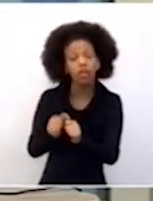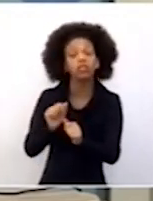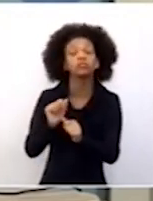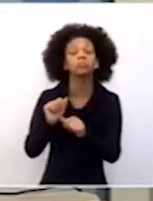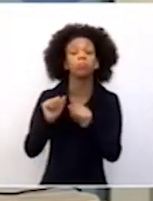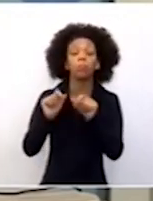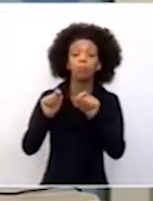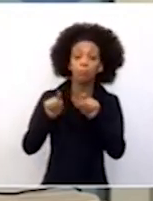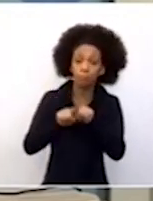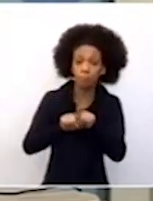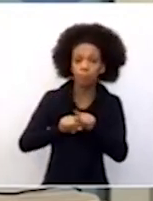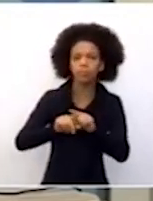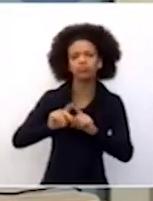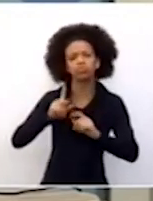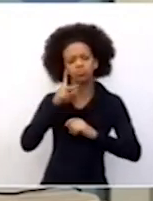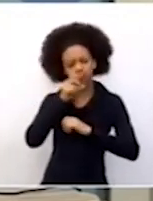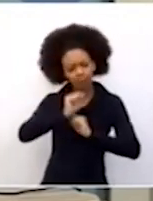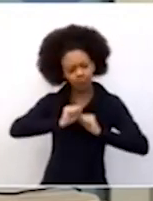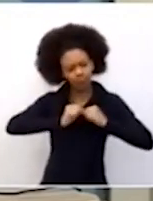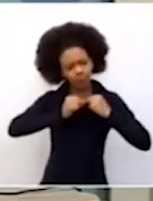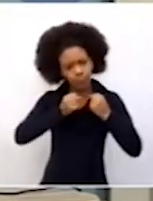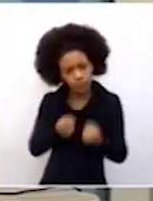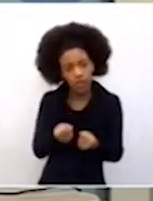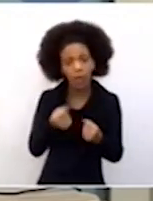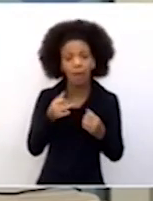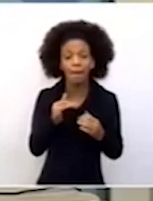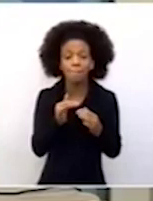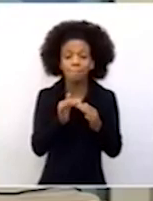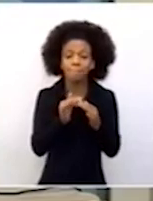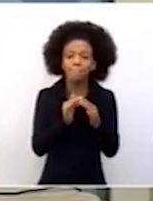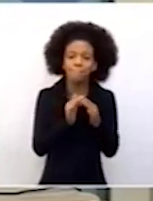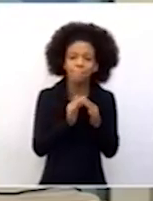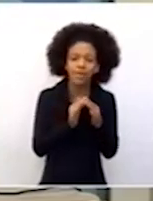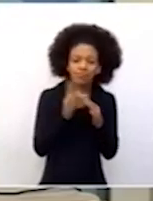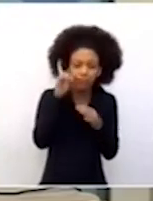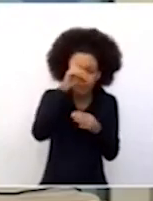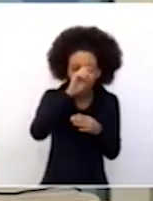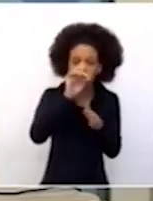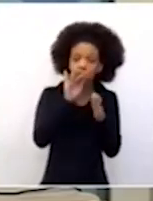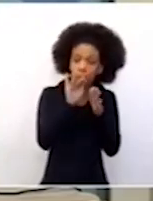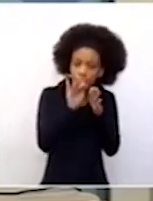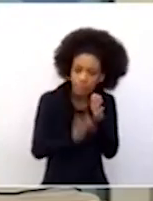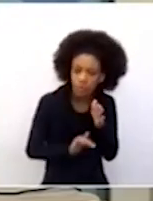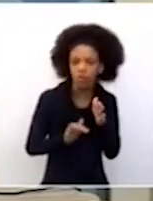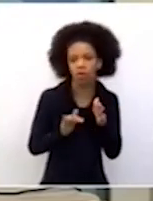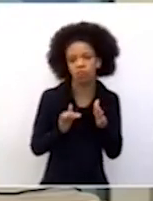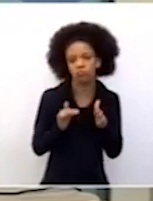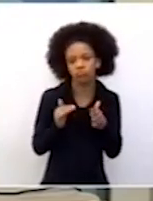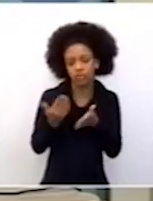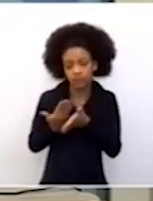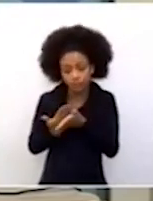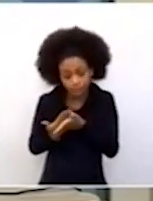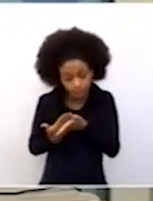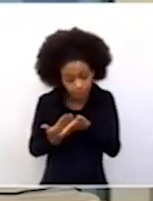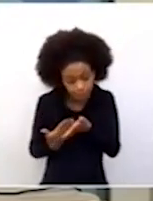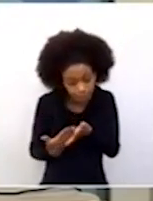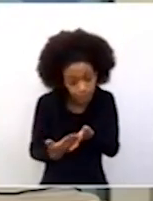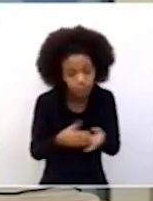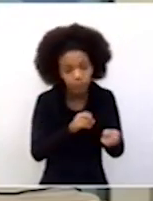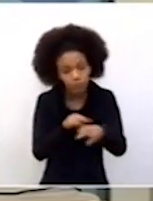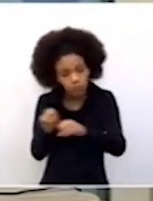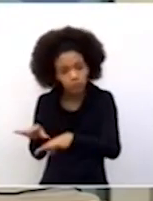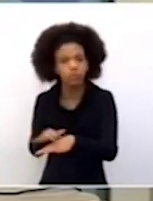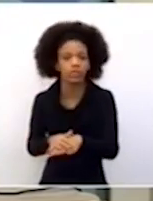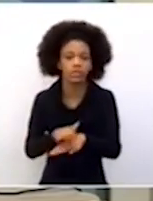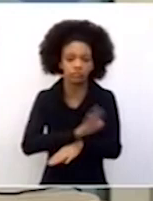promover ações para minimizar os impactos das crianças, principalmente nessa a fase inicial, né, assim, da escolaridade, né,